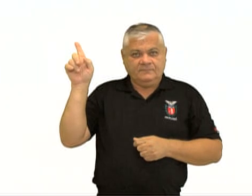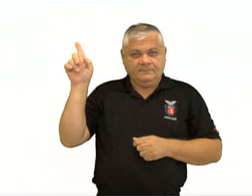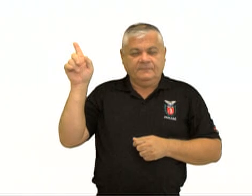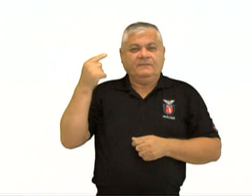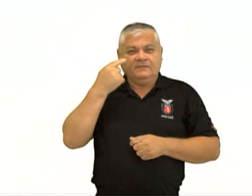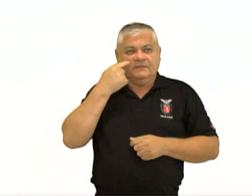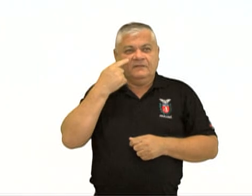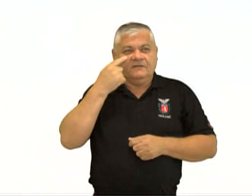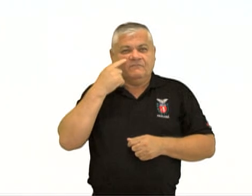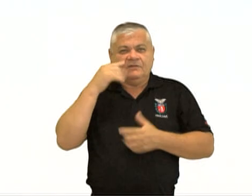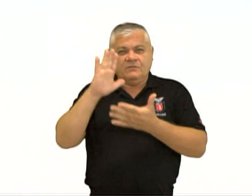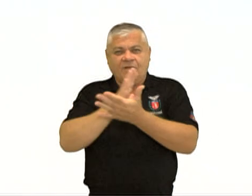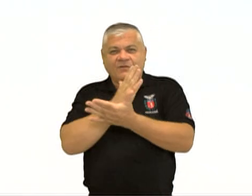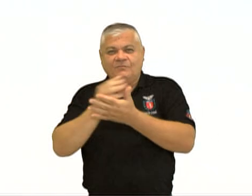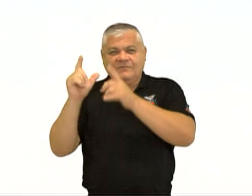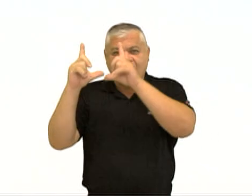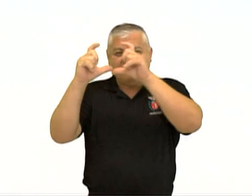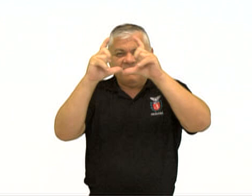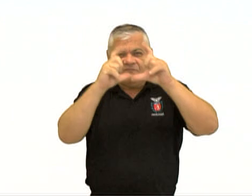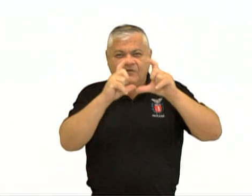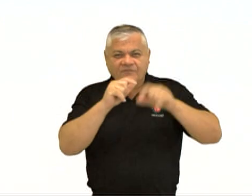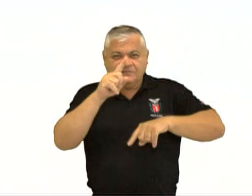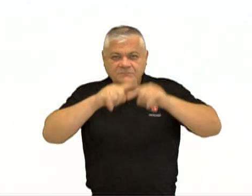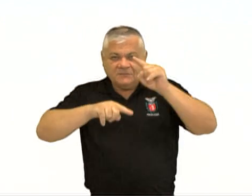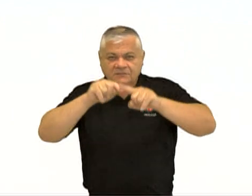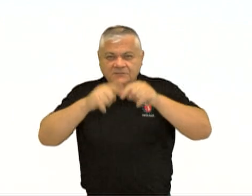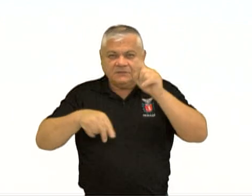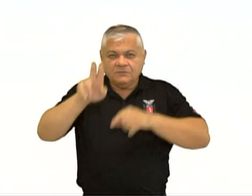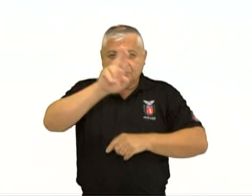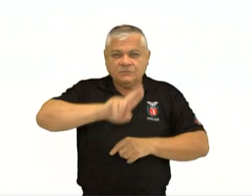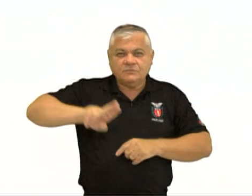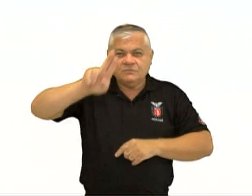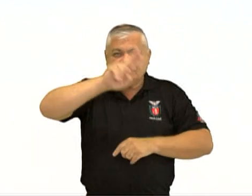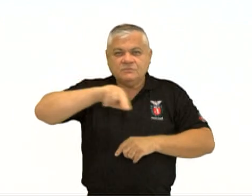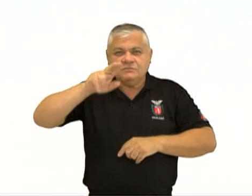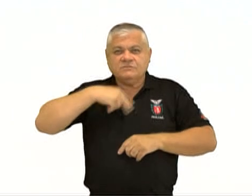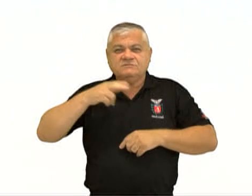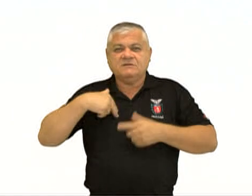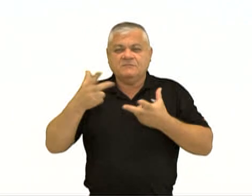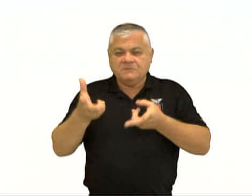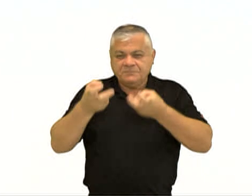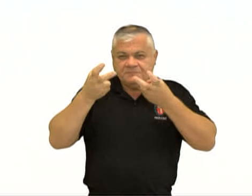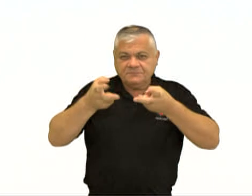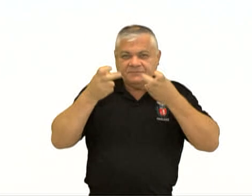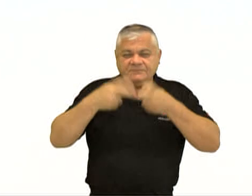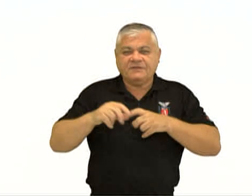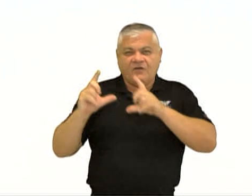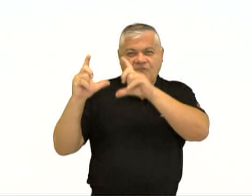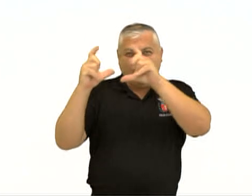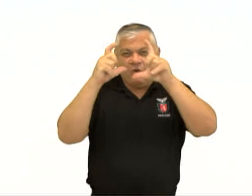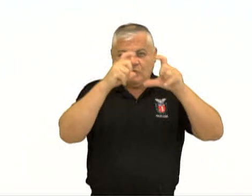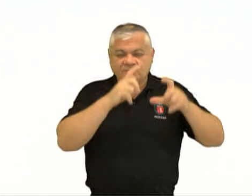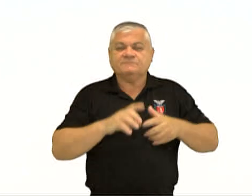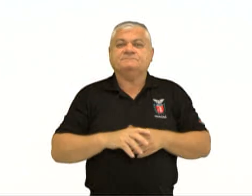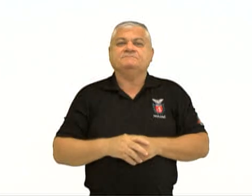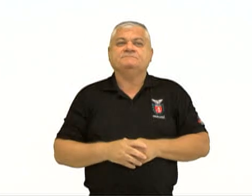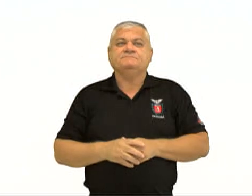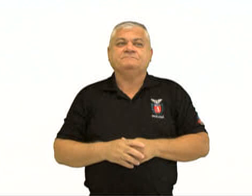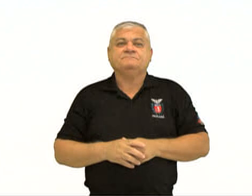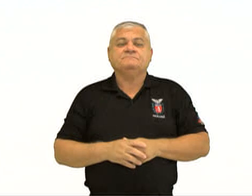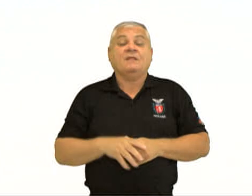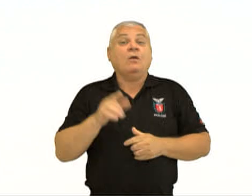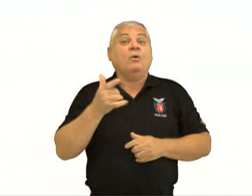vai ver alguns equipamentos ali que são utilizados para a obtenção dessas imagens aéreas. E